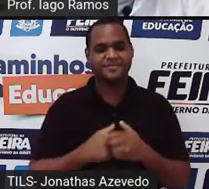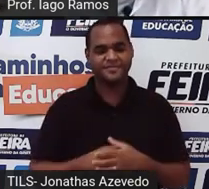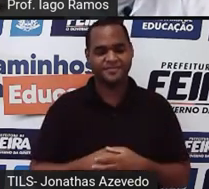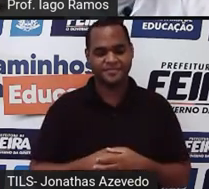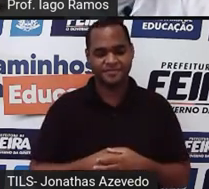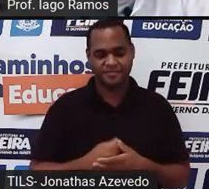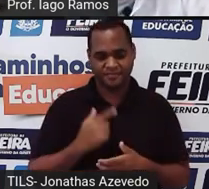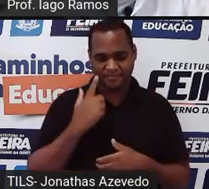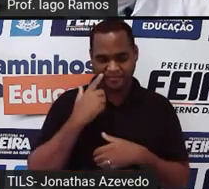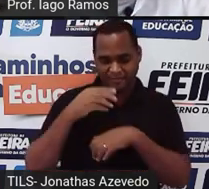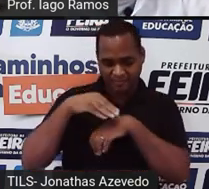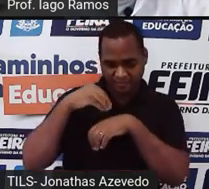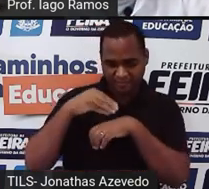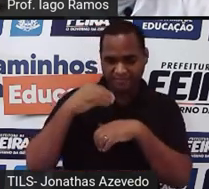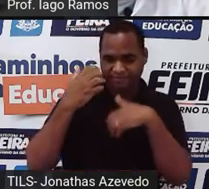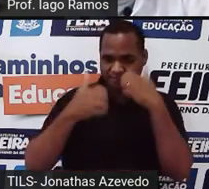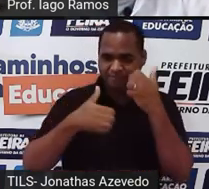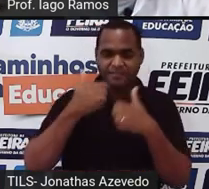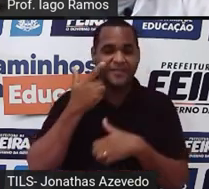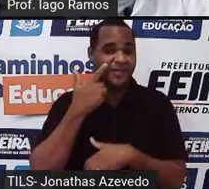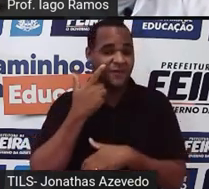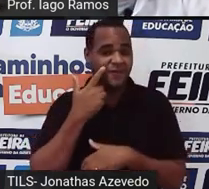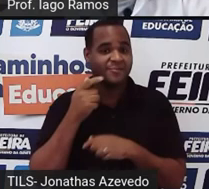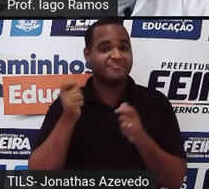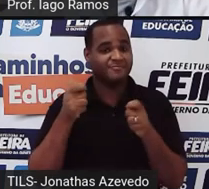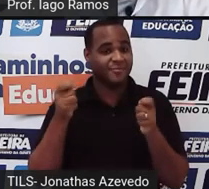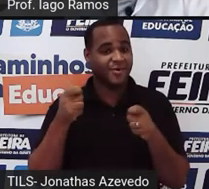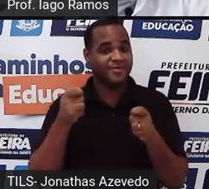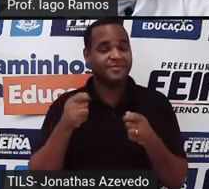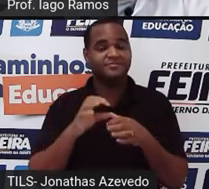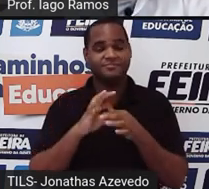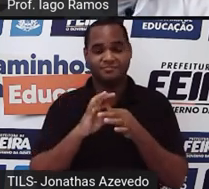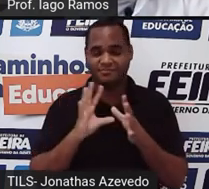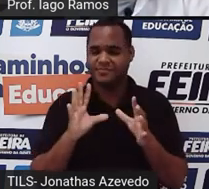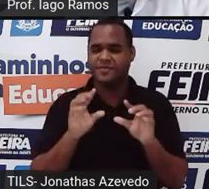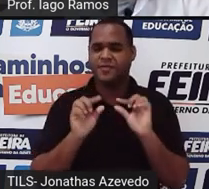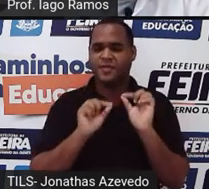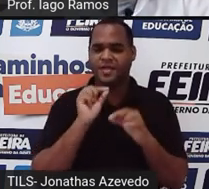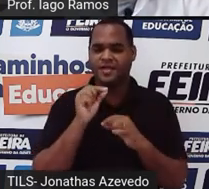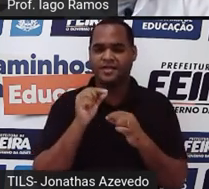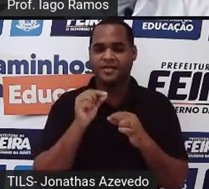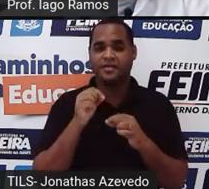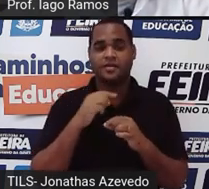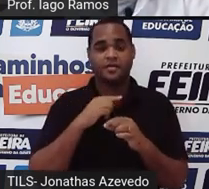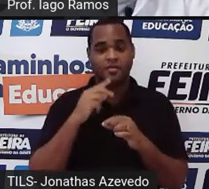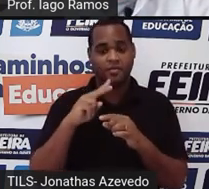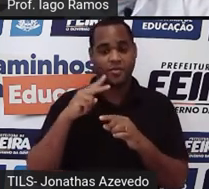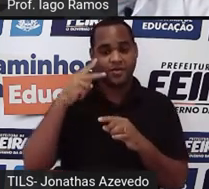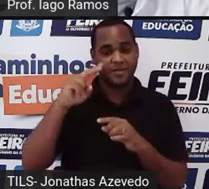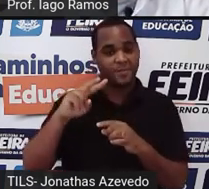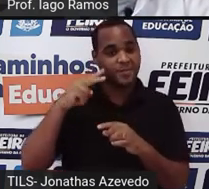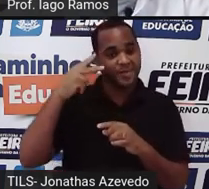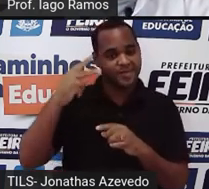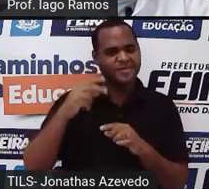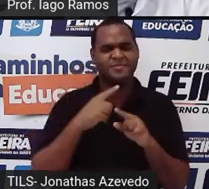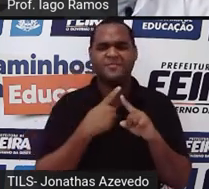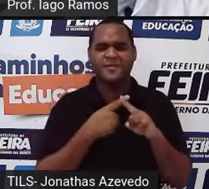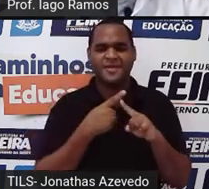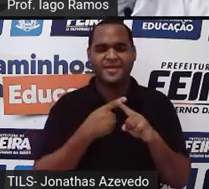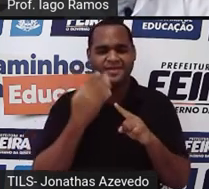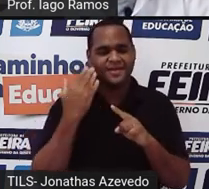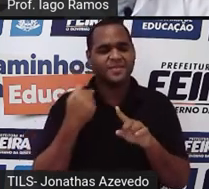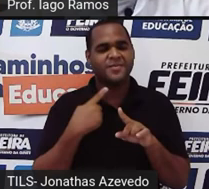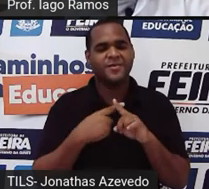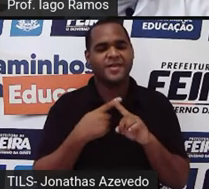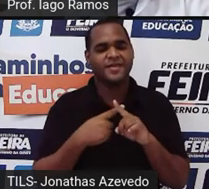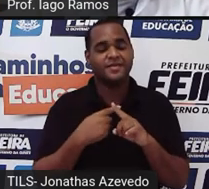eu propositalmente vou escrever isso, né, como uma potência de uma potência. E por quê, professor? Porque se